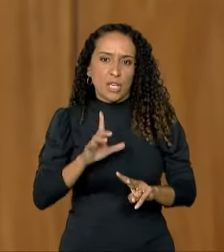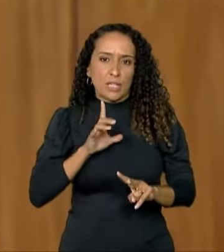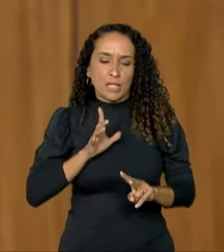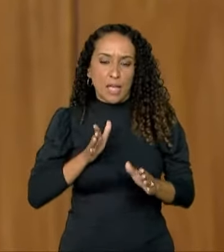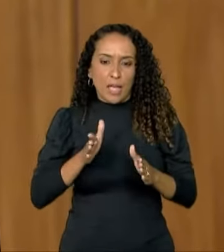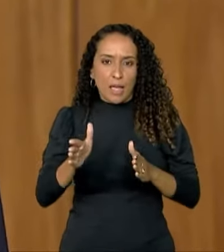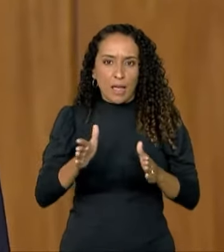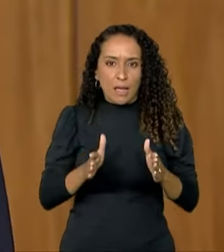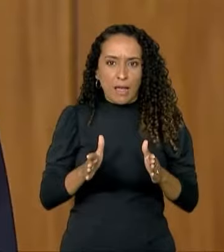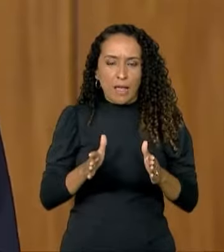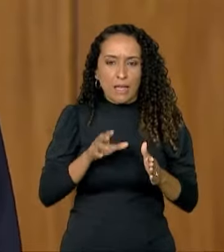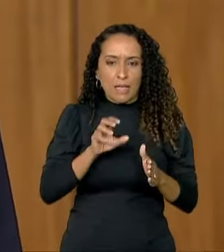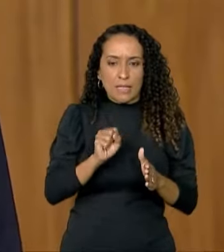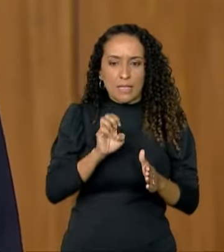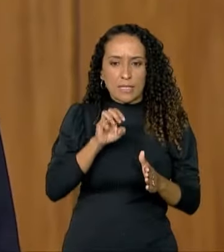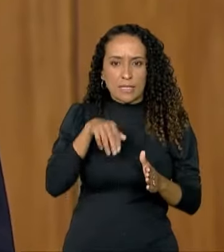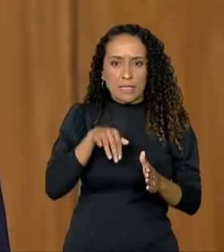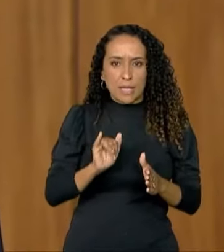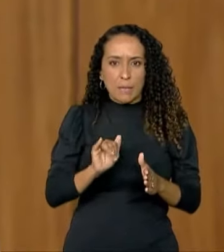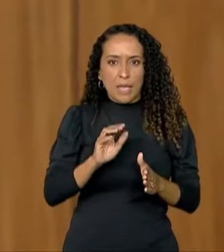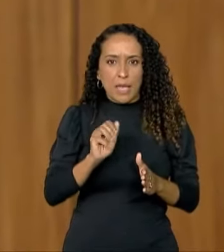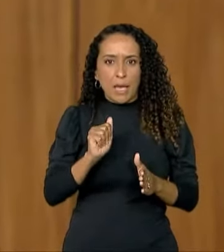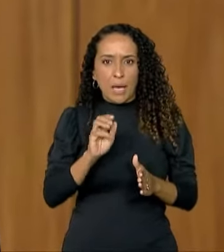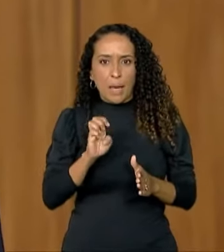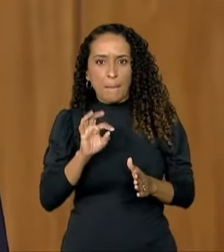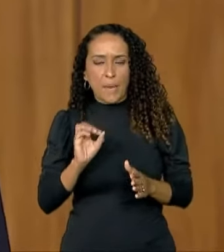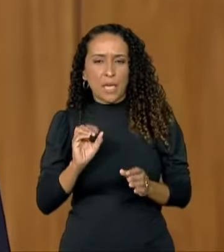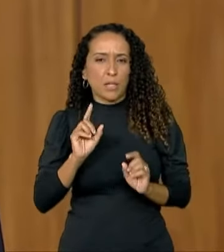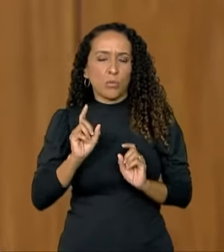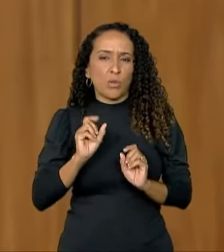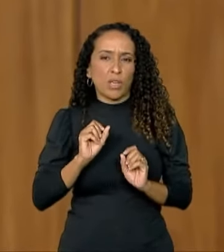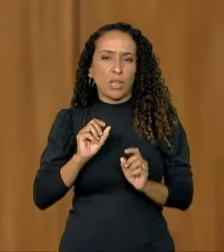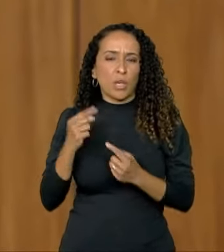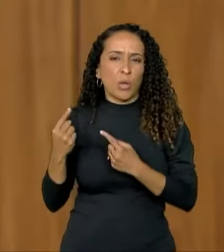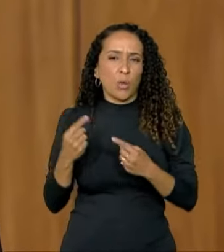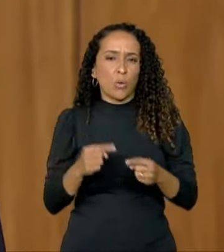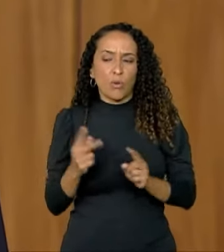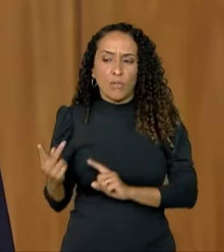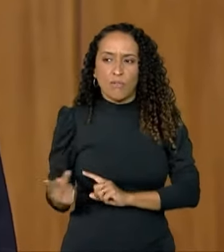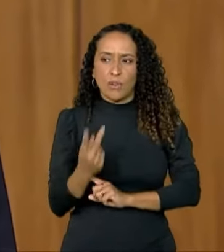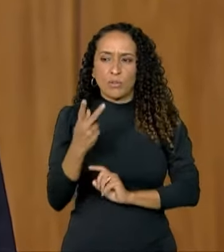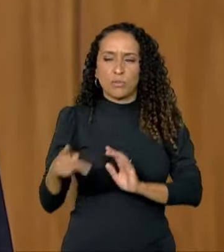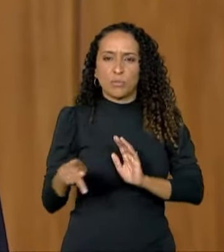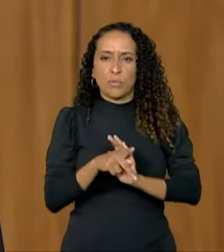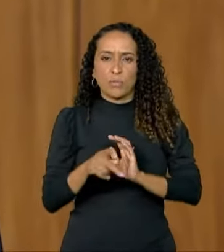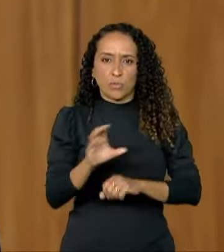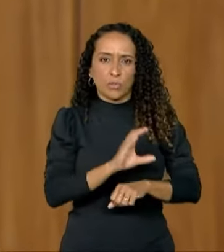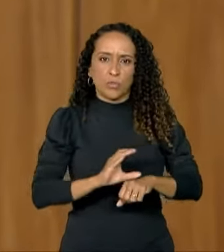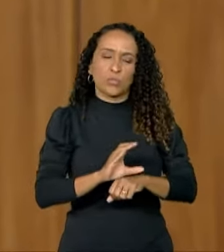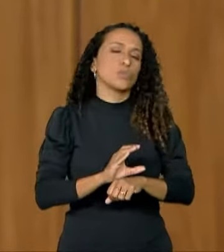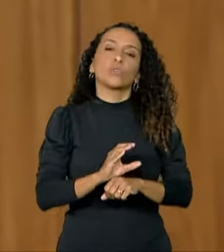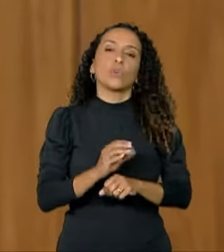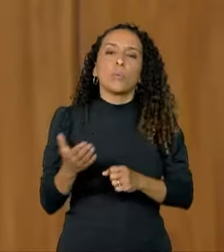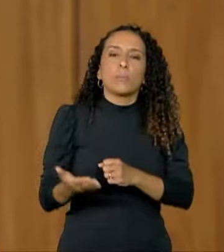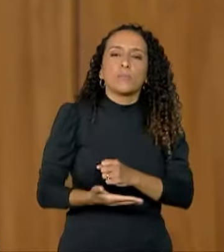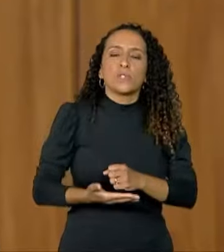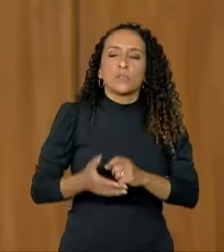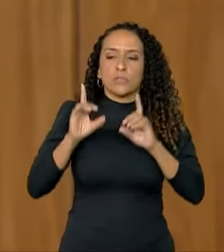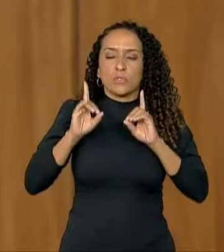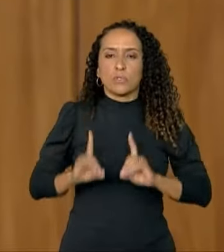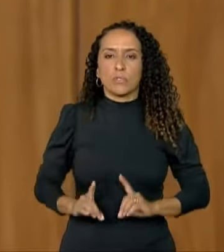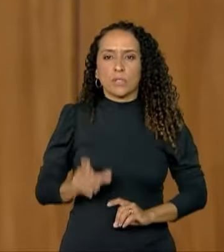regime semiaberto atenta contra valores fundamentais da Constituição, o princípio da dignidade